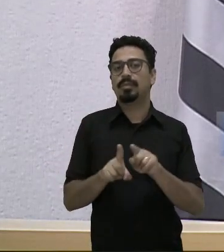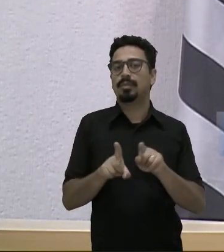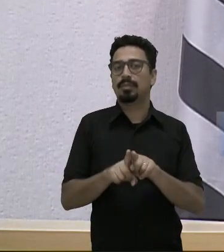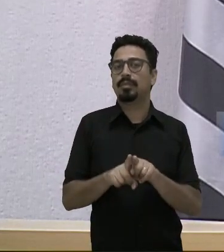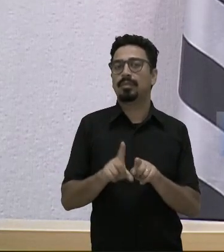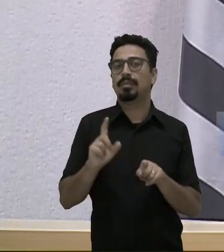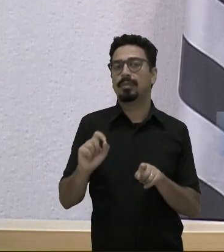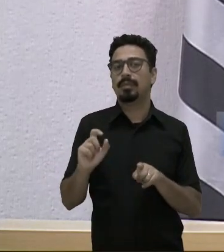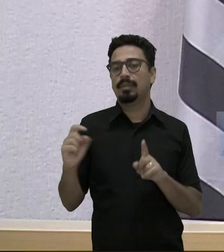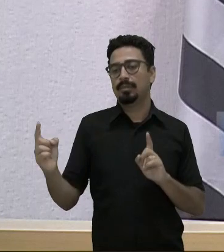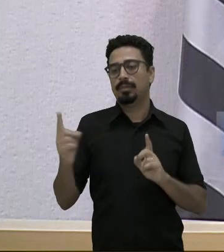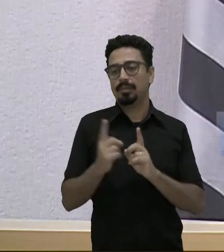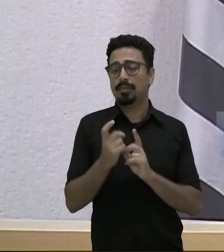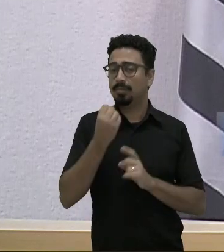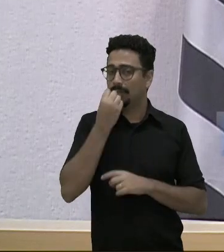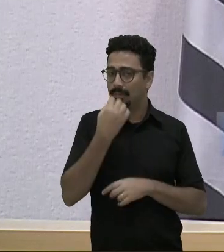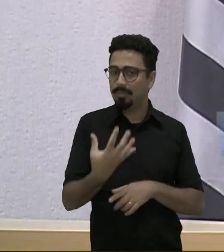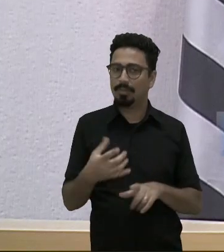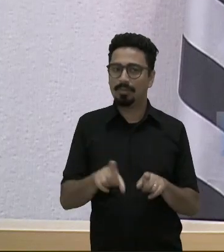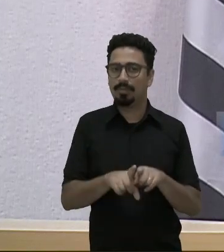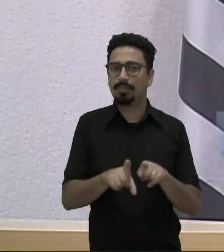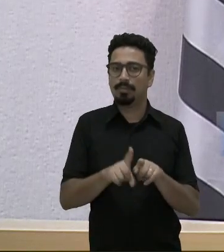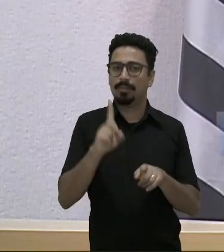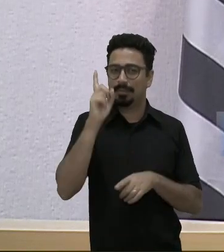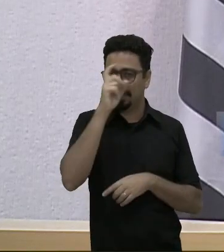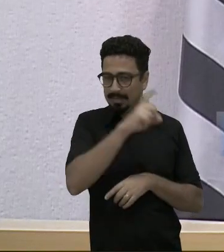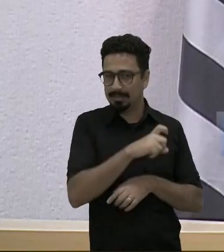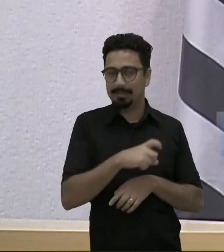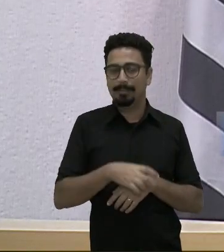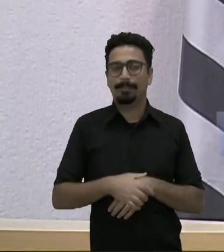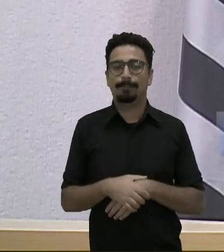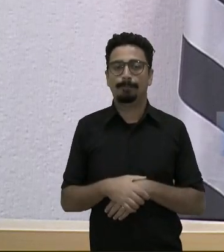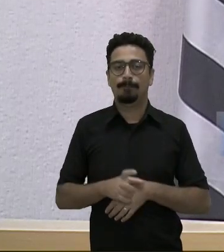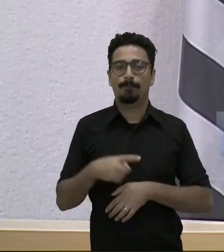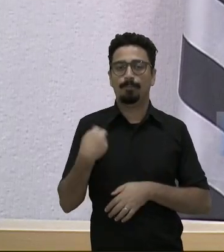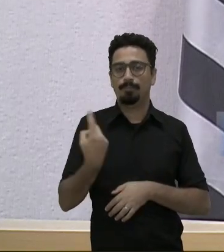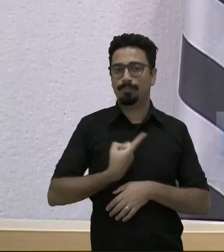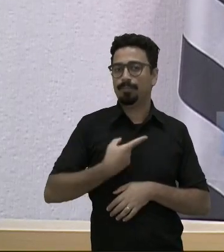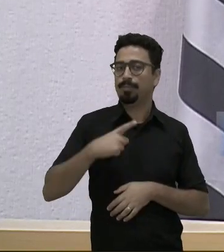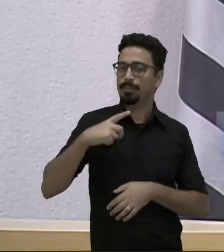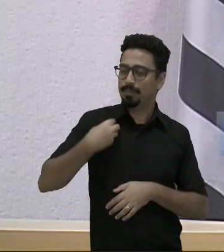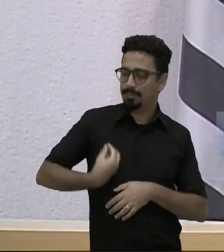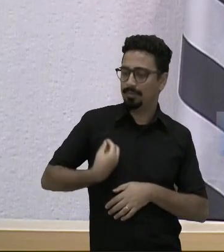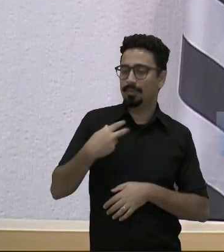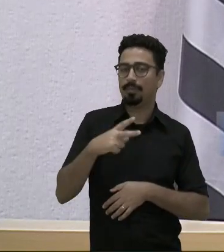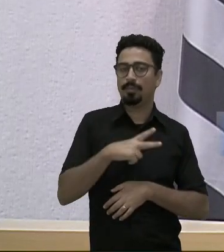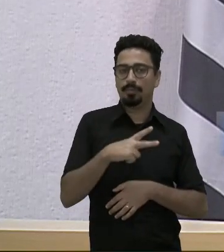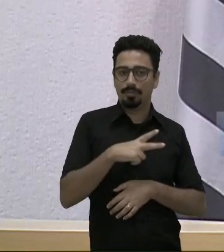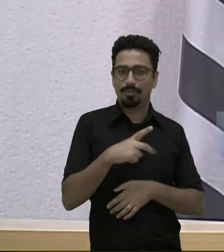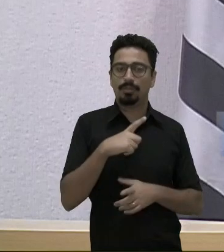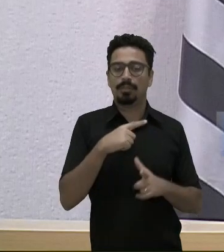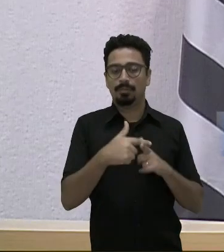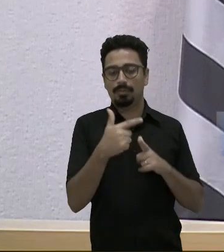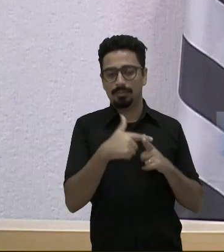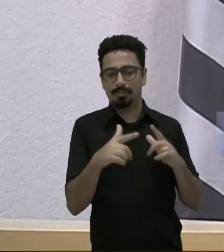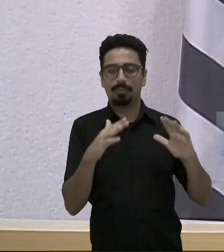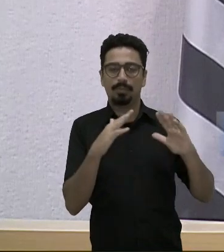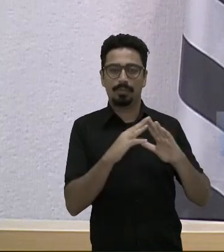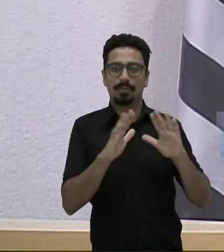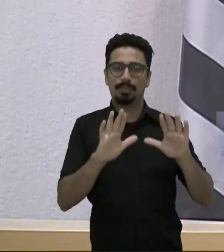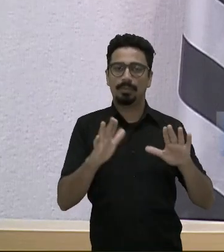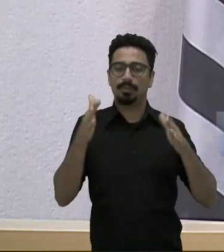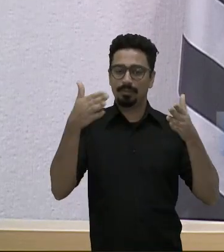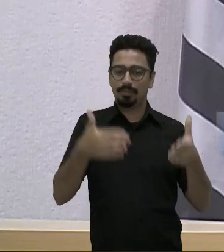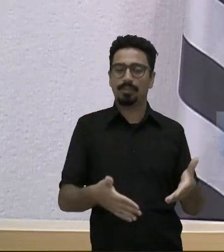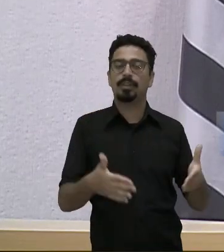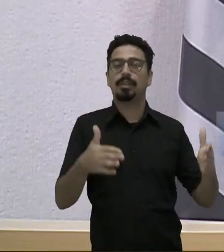do seu atendimento. Como é difícil. Nós temos uma vida particular, temos os problemas em casa, mas a gente